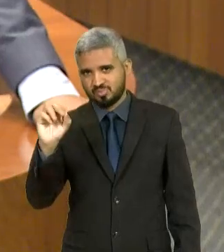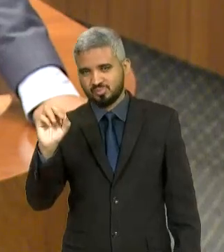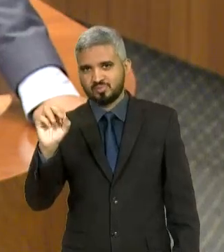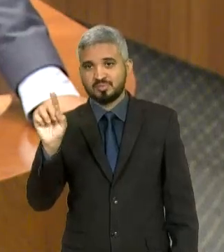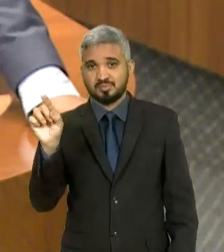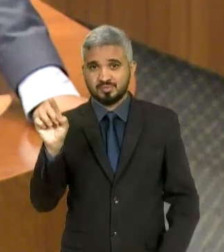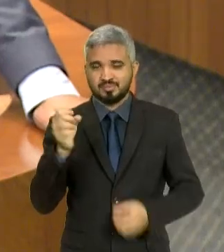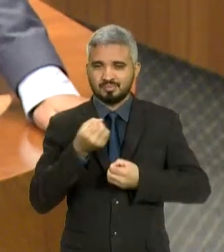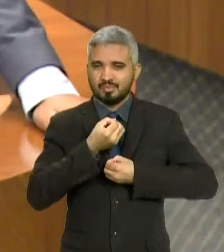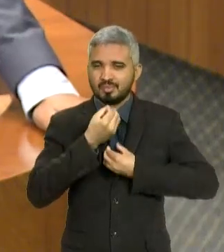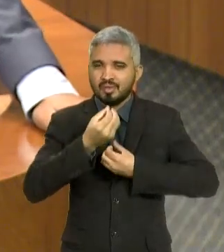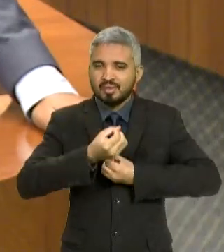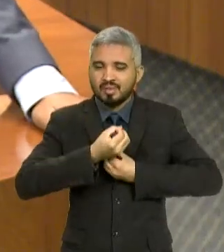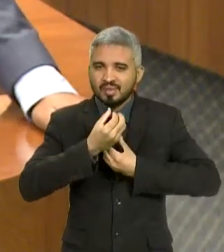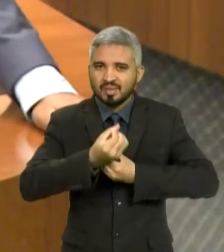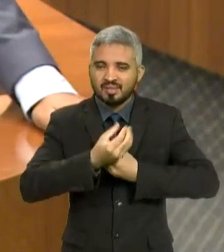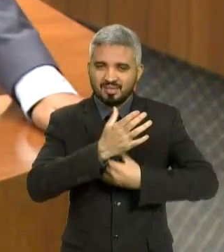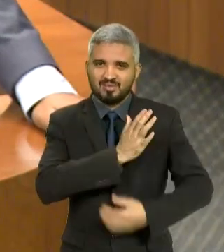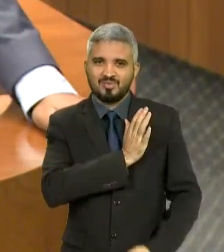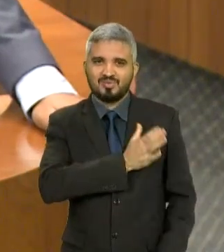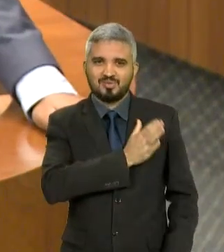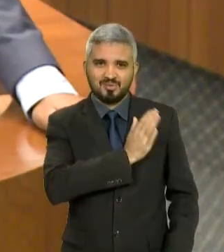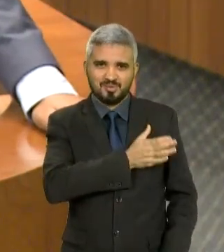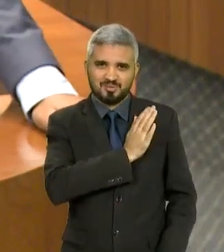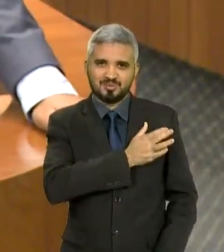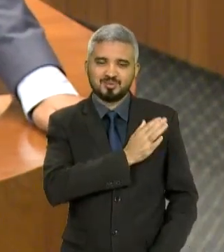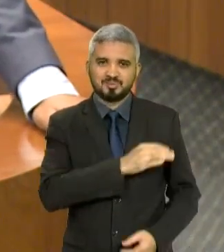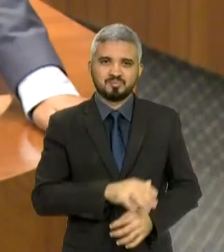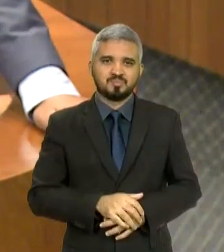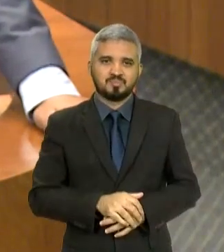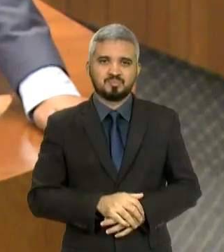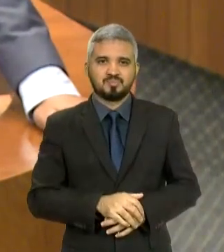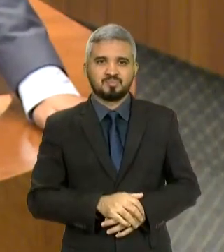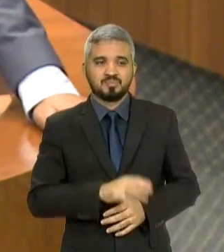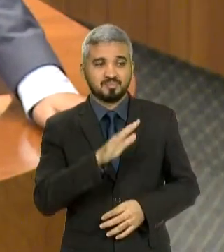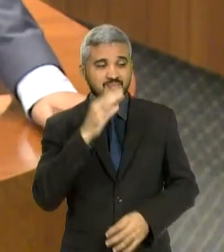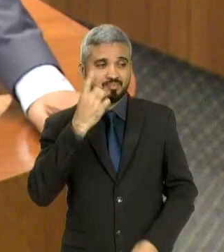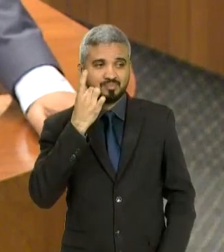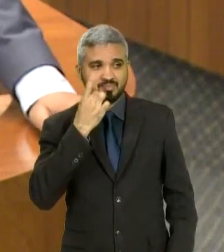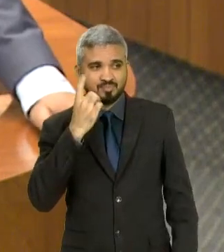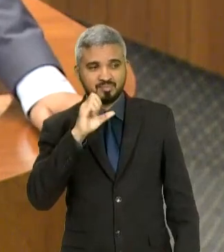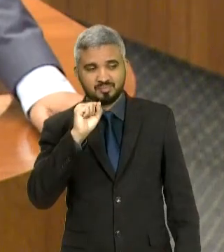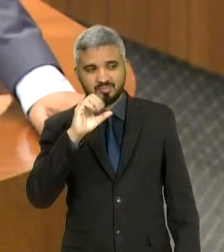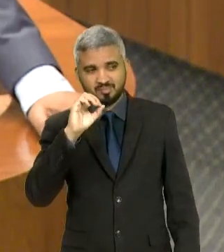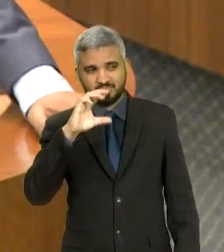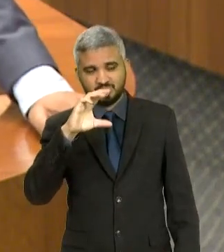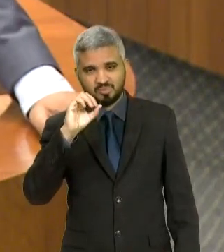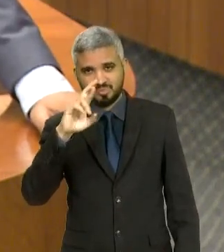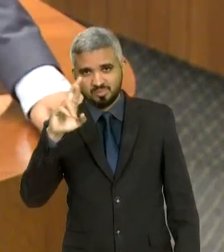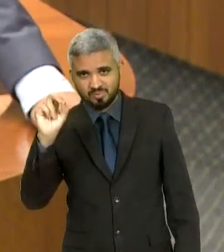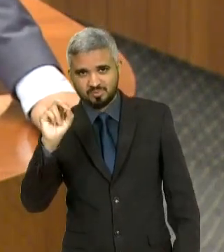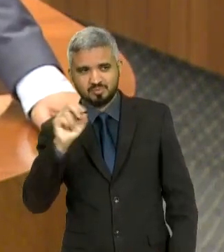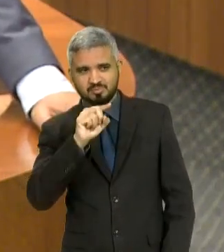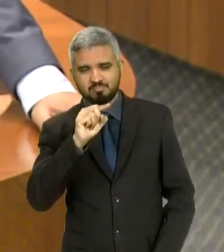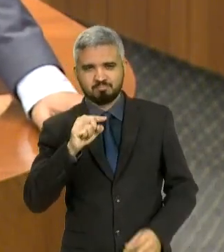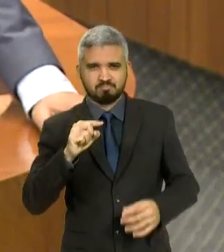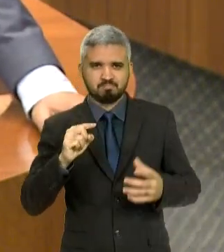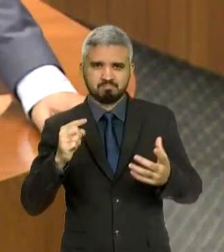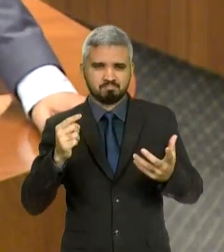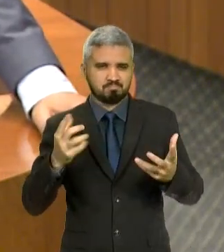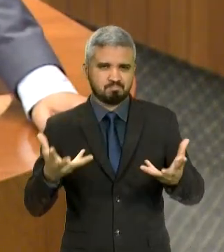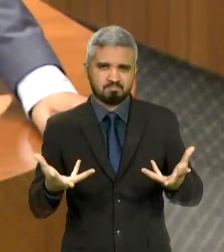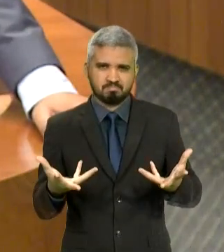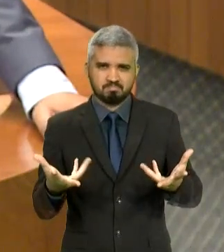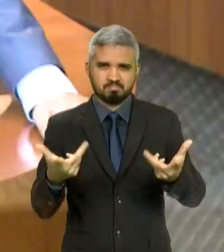coração. Deputada Socorro, a senhora é uma gigante. Um grande trabalho desenvolvido aqui nesses